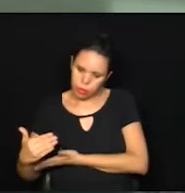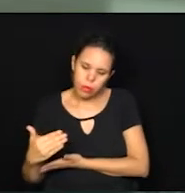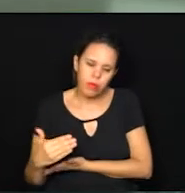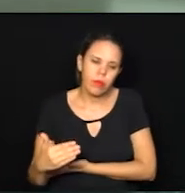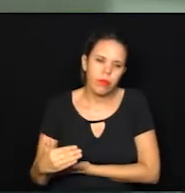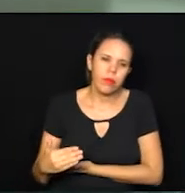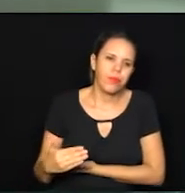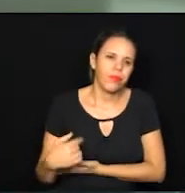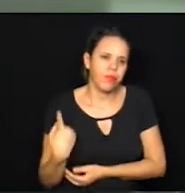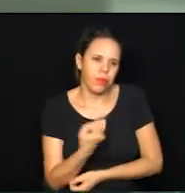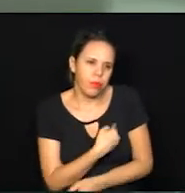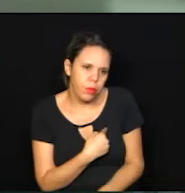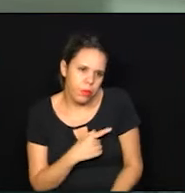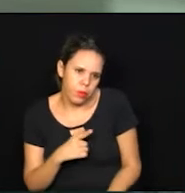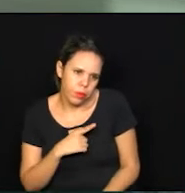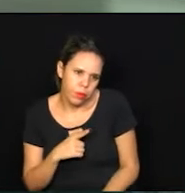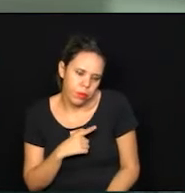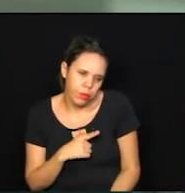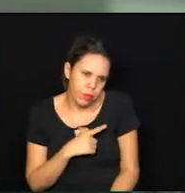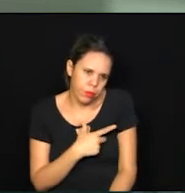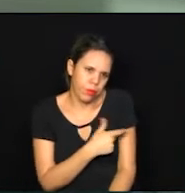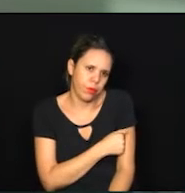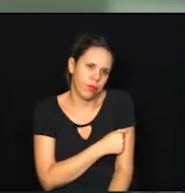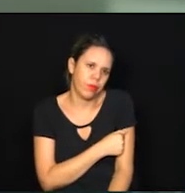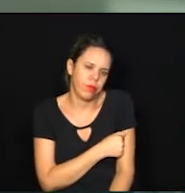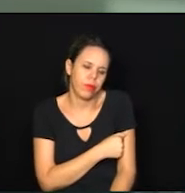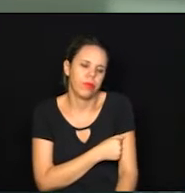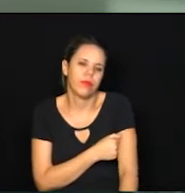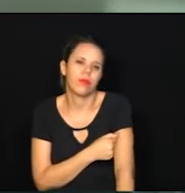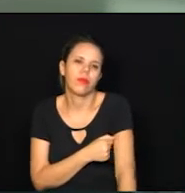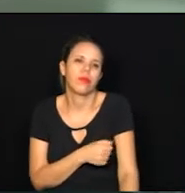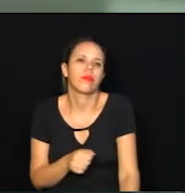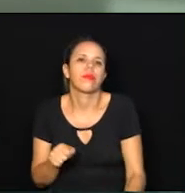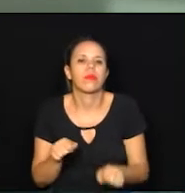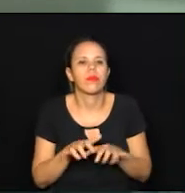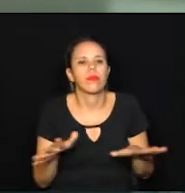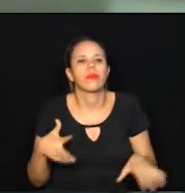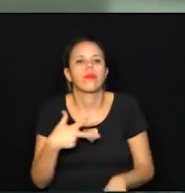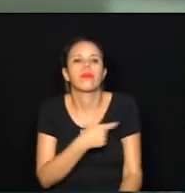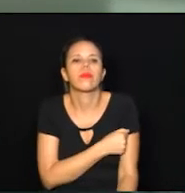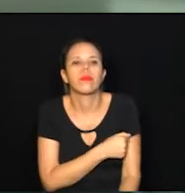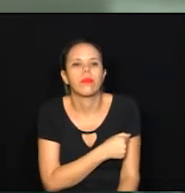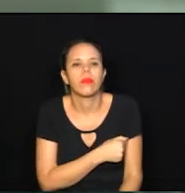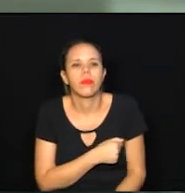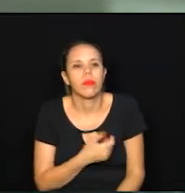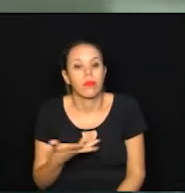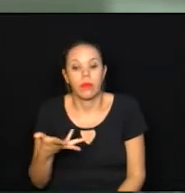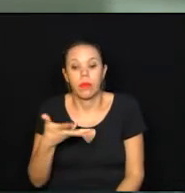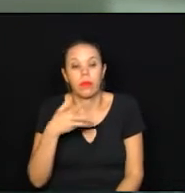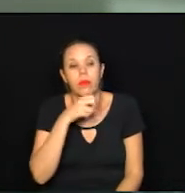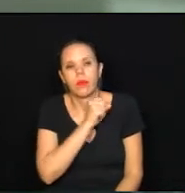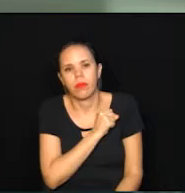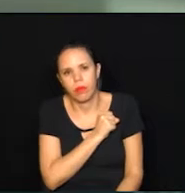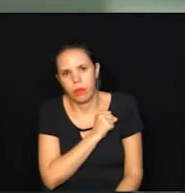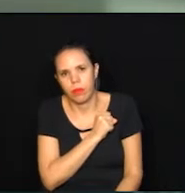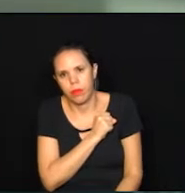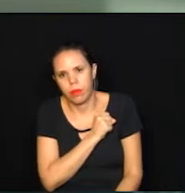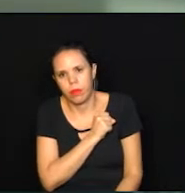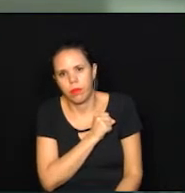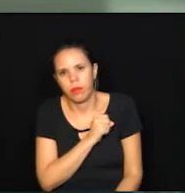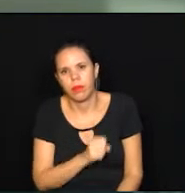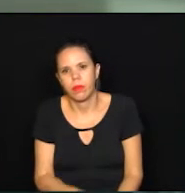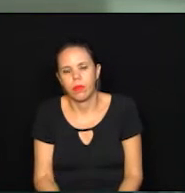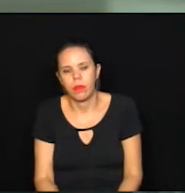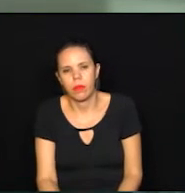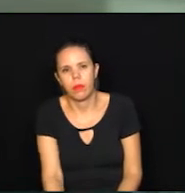uma vez que nós tenhamos vacina, a distribuição e aplicação vai ser rápida.